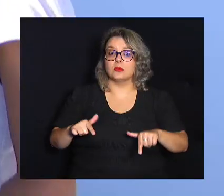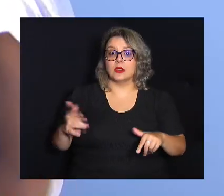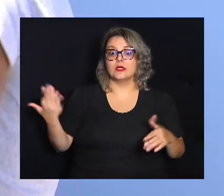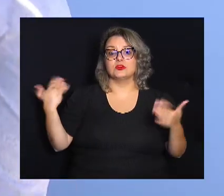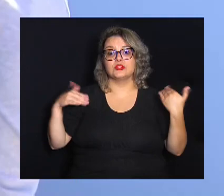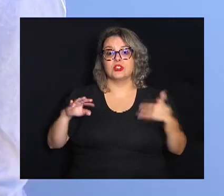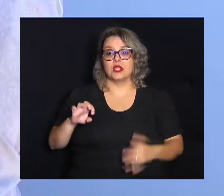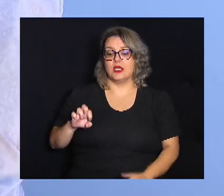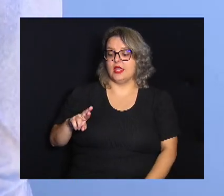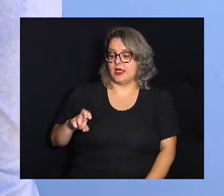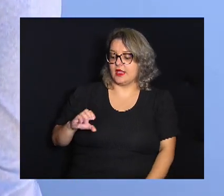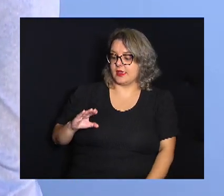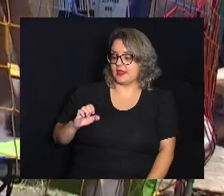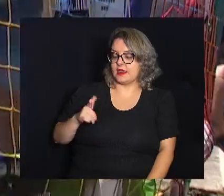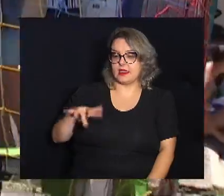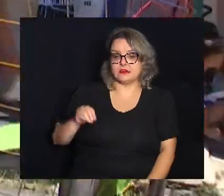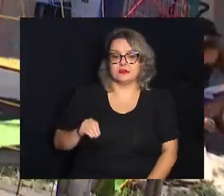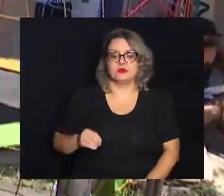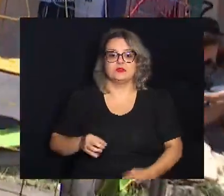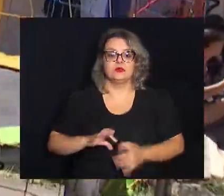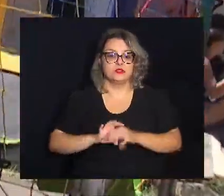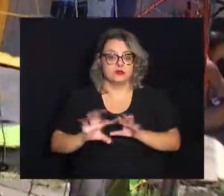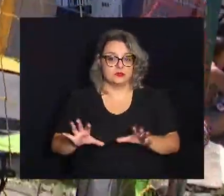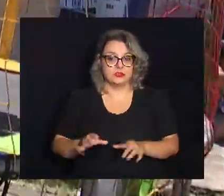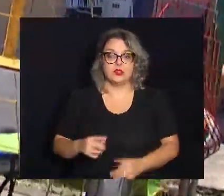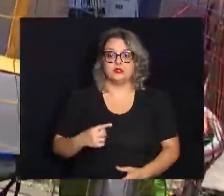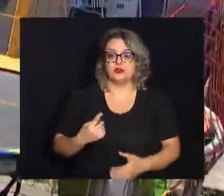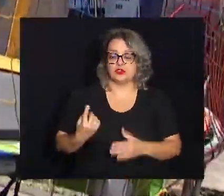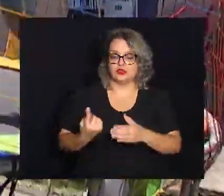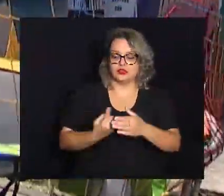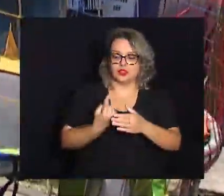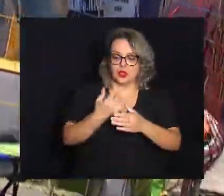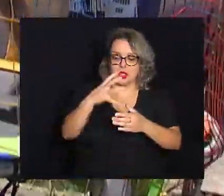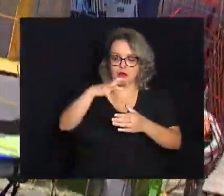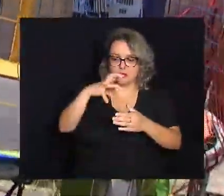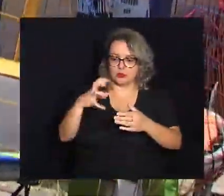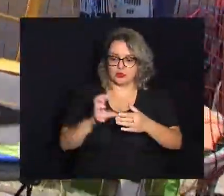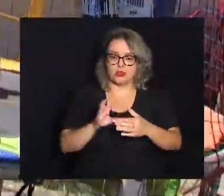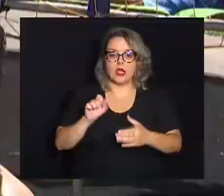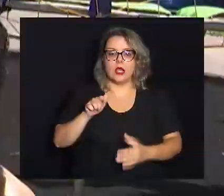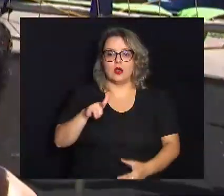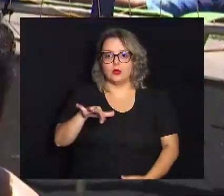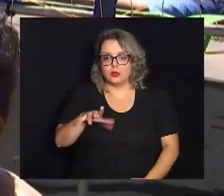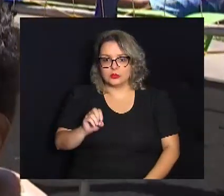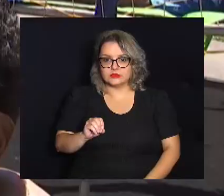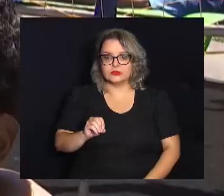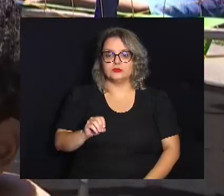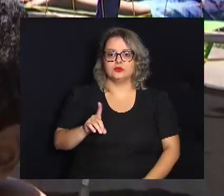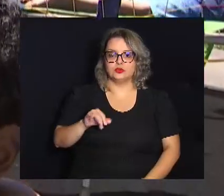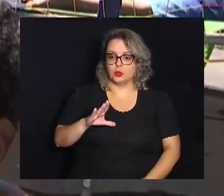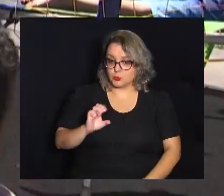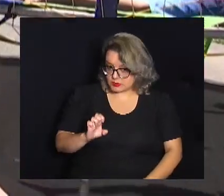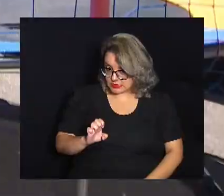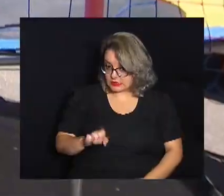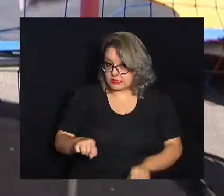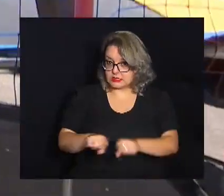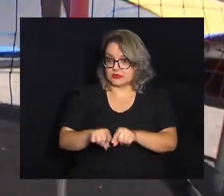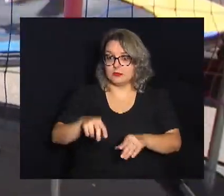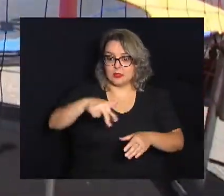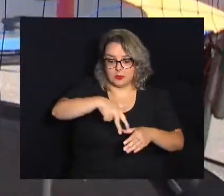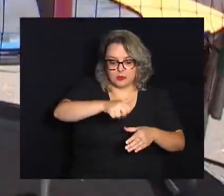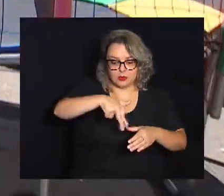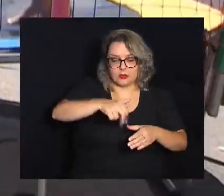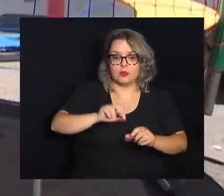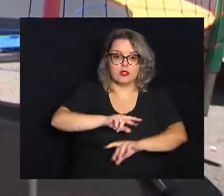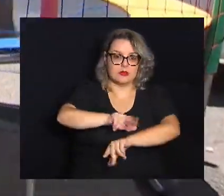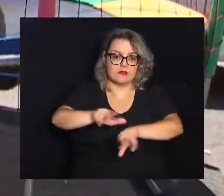com distribuição de algodão doce, diversos jogos e brincadeiras para as crianças. Flávia, que é moradora do bairro, trouxe o